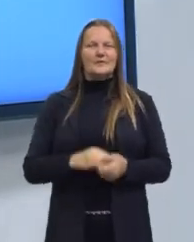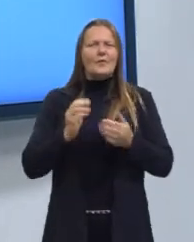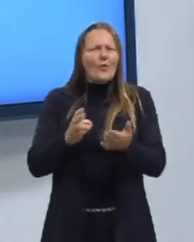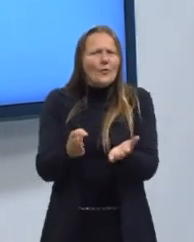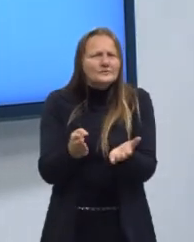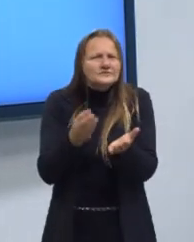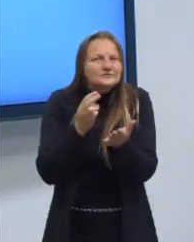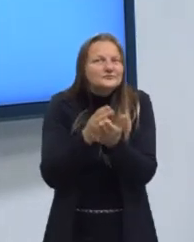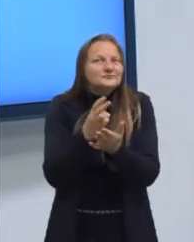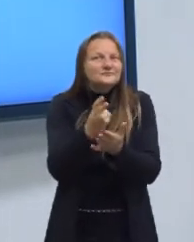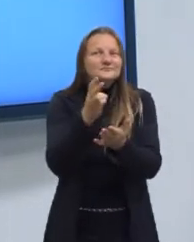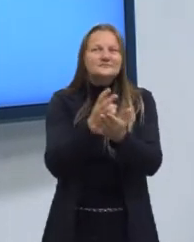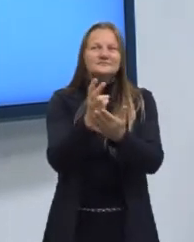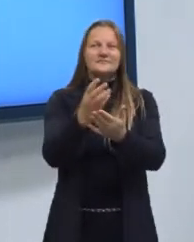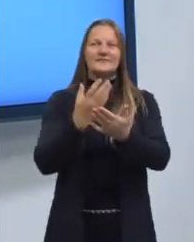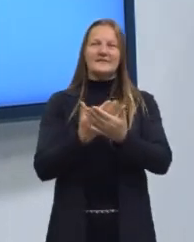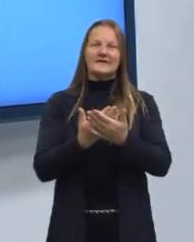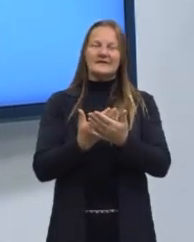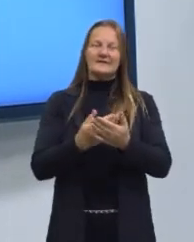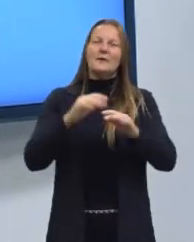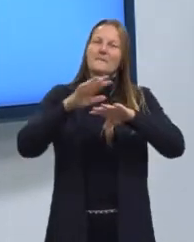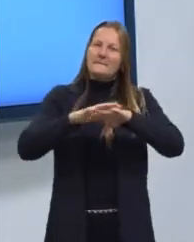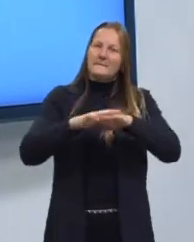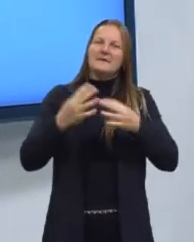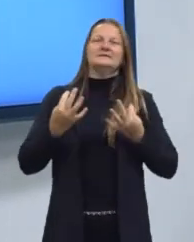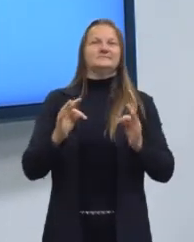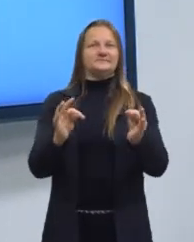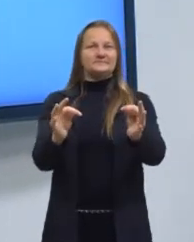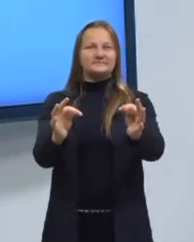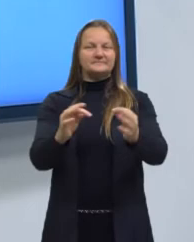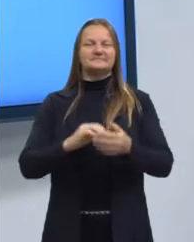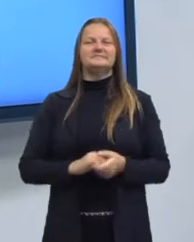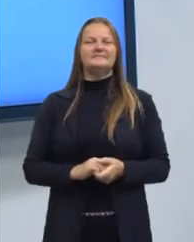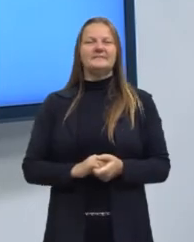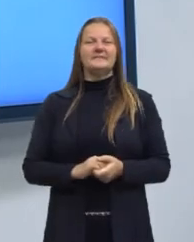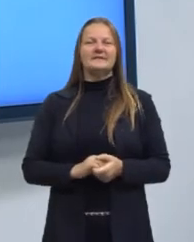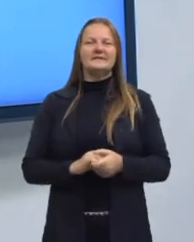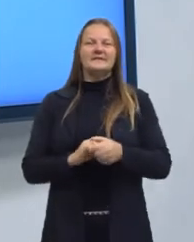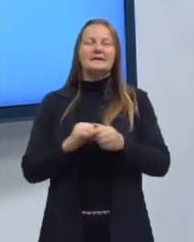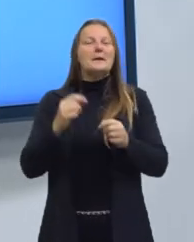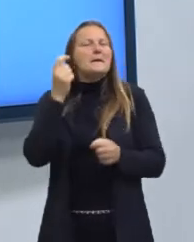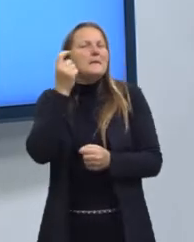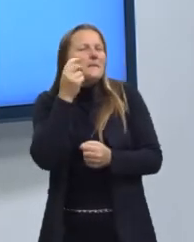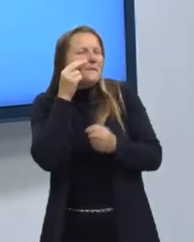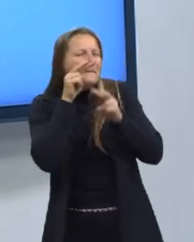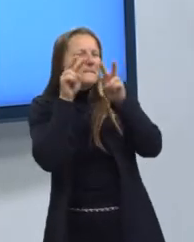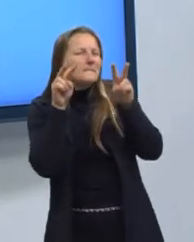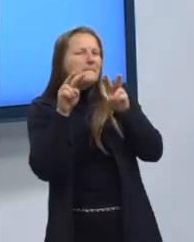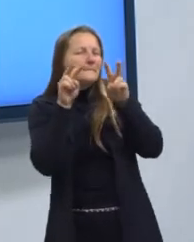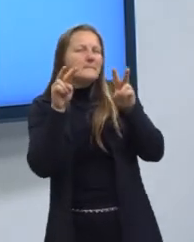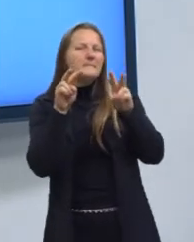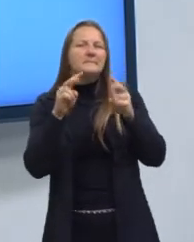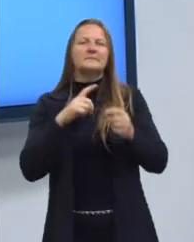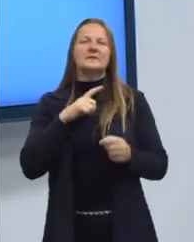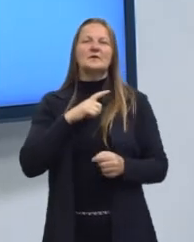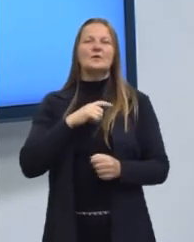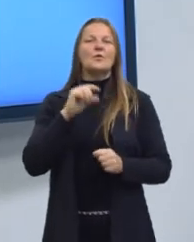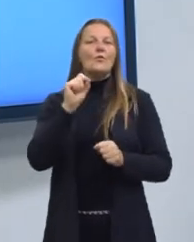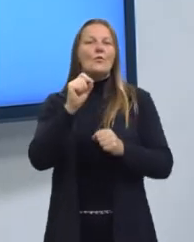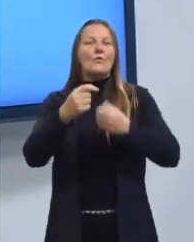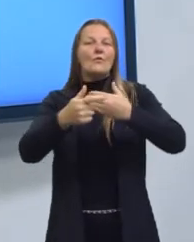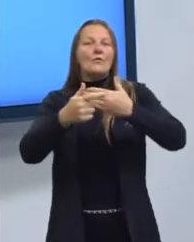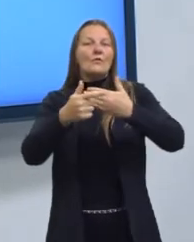continuidade nas nossas aulas de matemática e suas Tecnologias vendo aí mais um pouco das